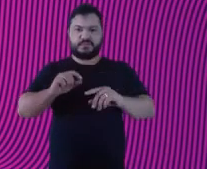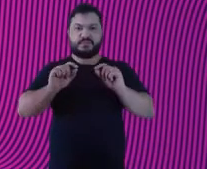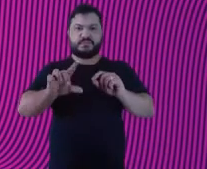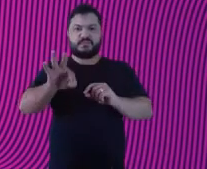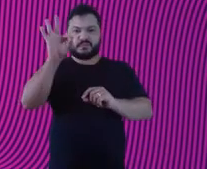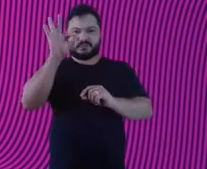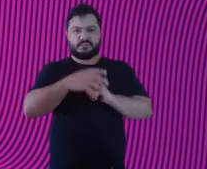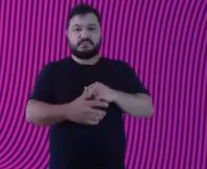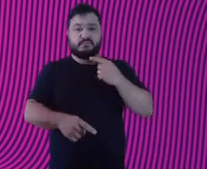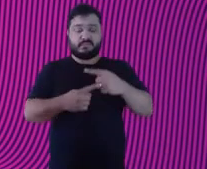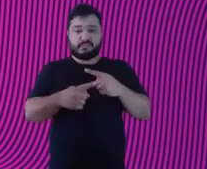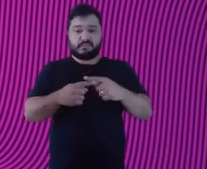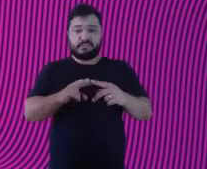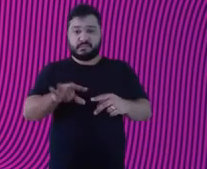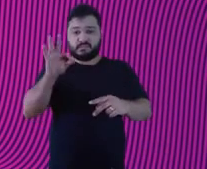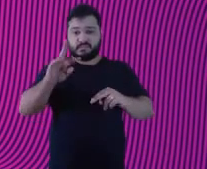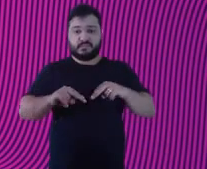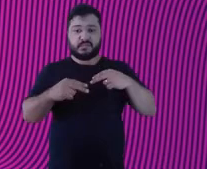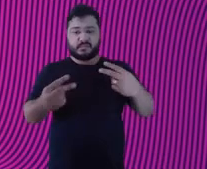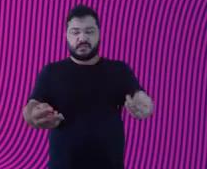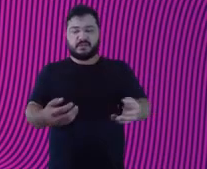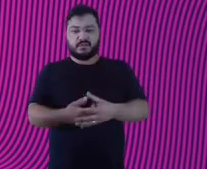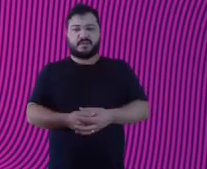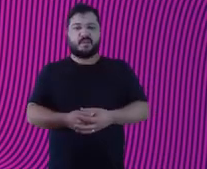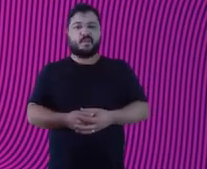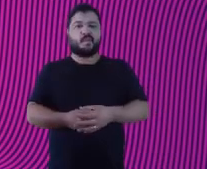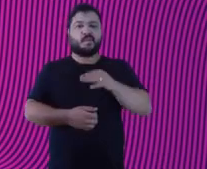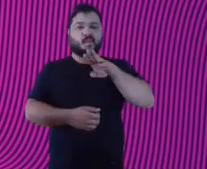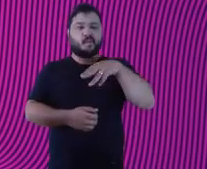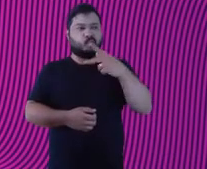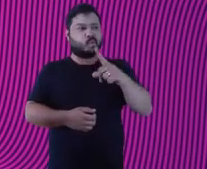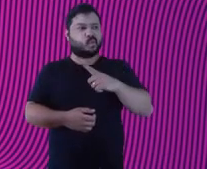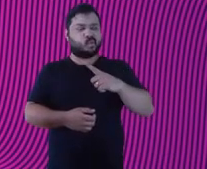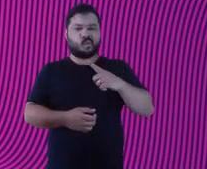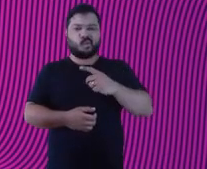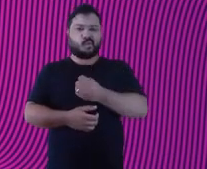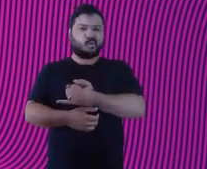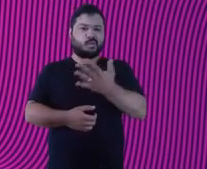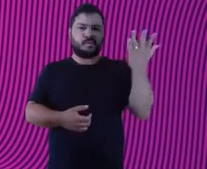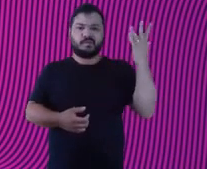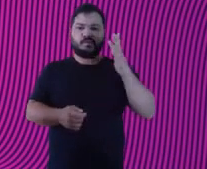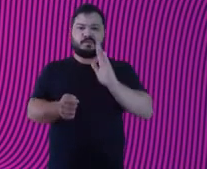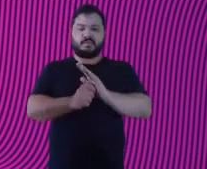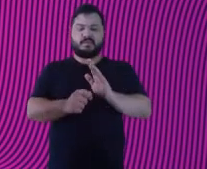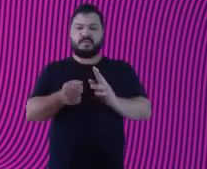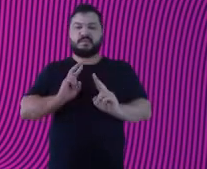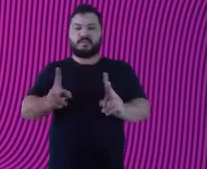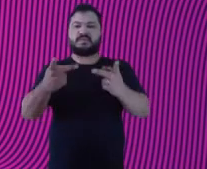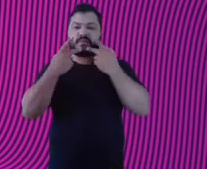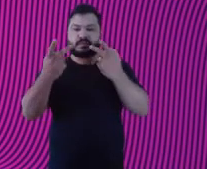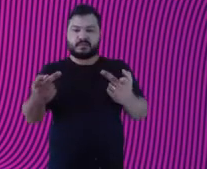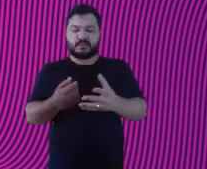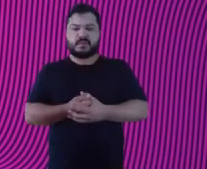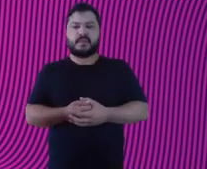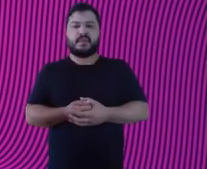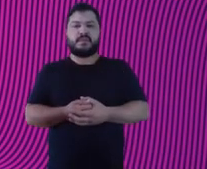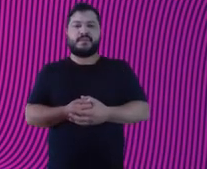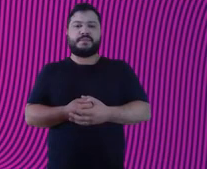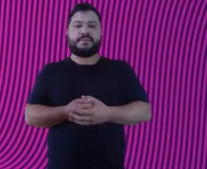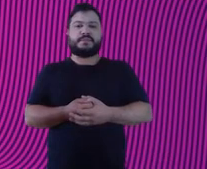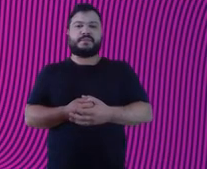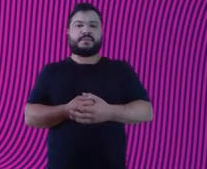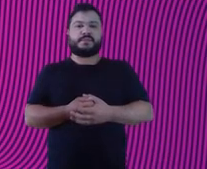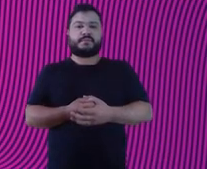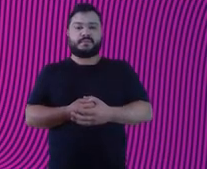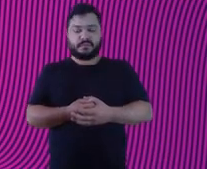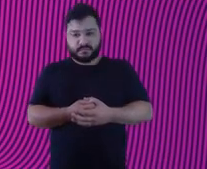Porque você vai escolher transplante, dar a VMP, você tem um arsenal de drogas, e eu sempre falo, que eu sempre aprendi, você usa o que você usa mais. Só